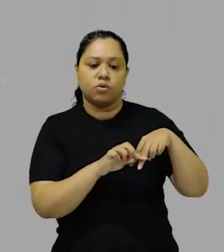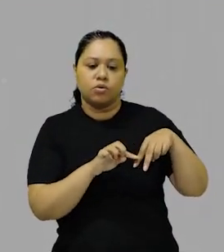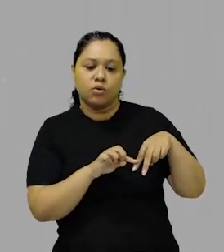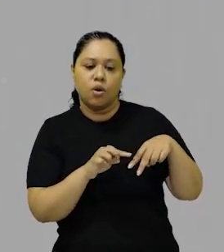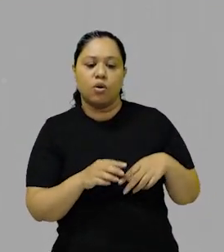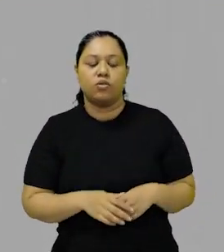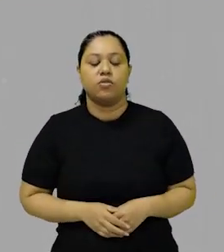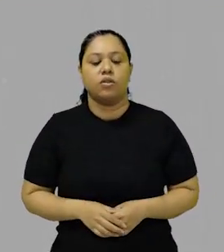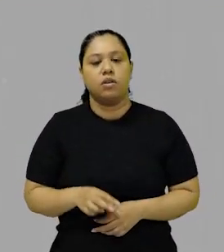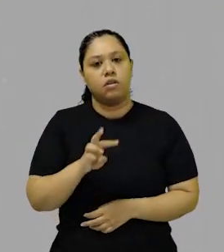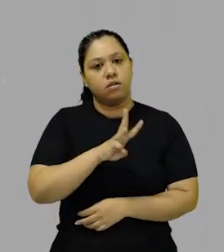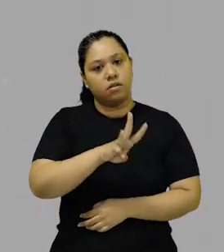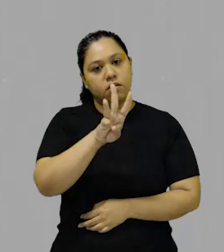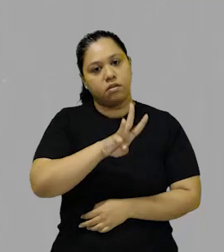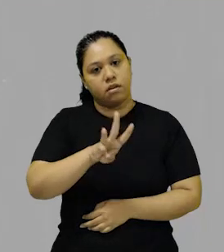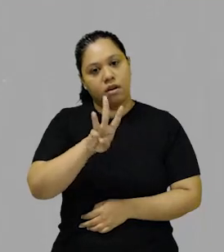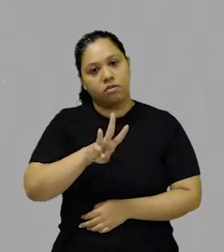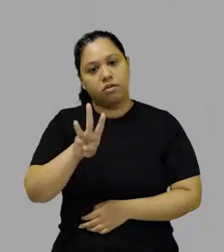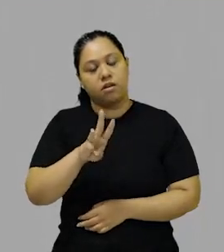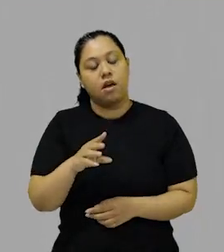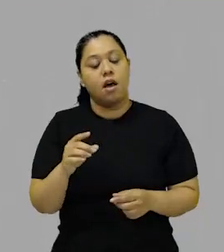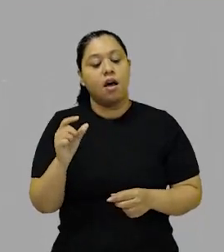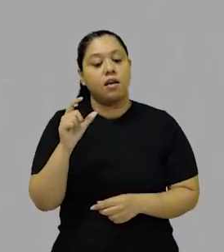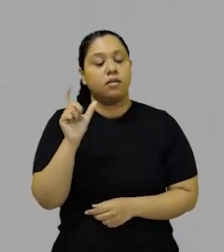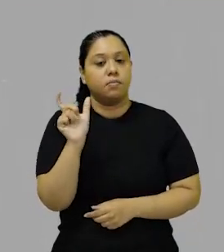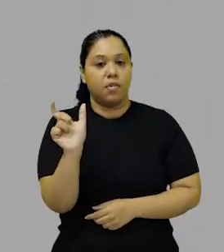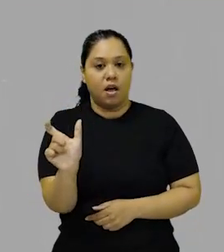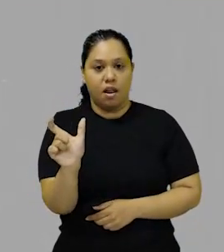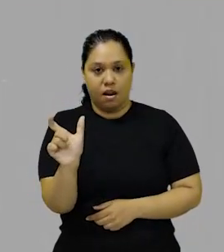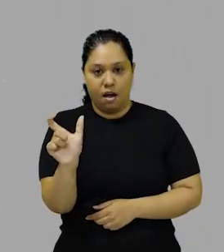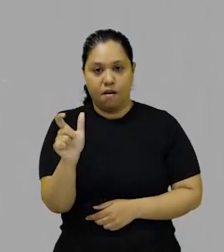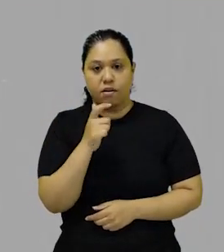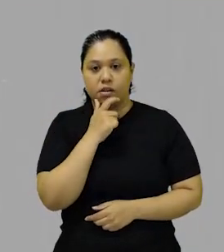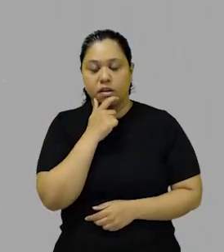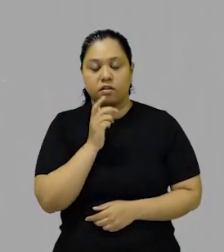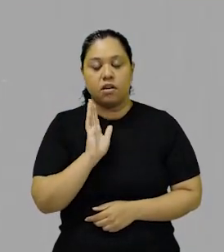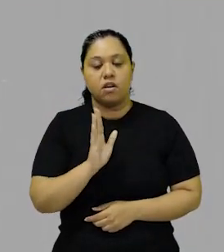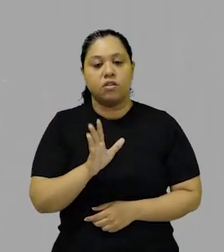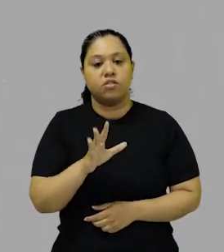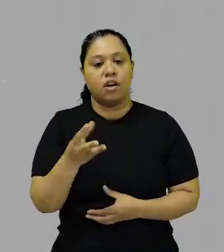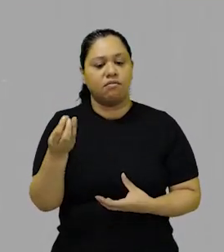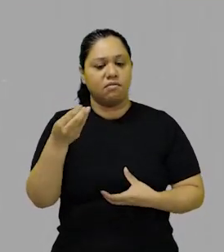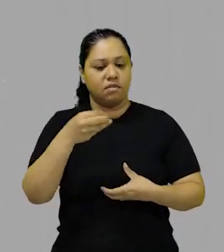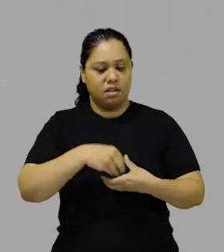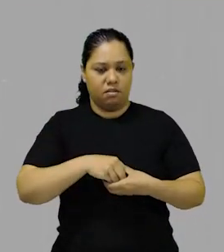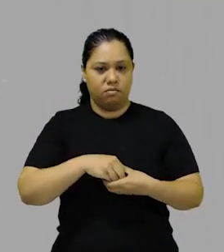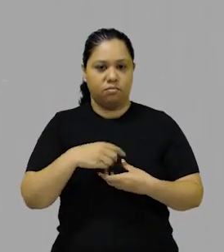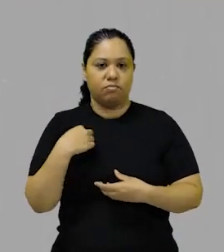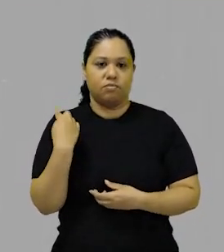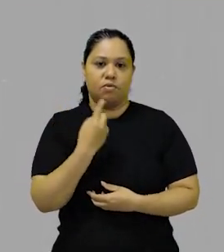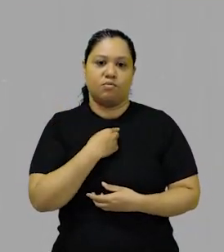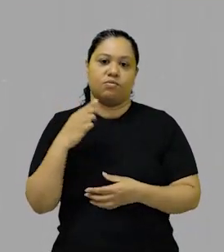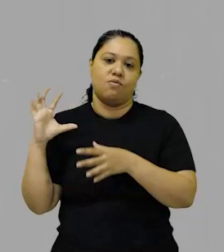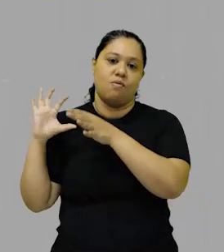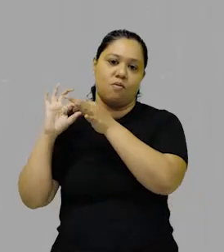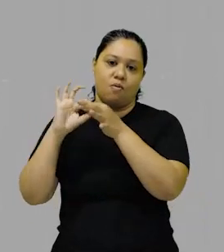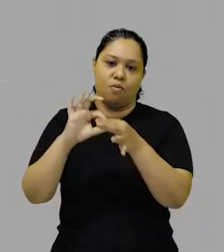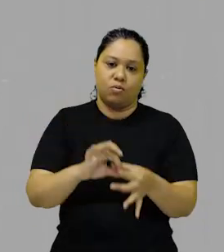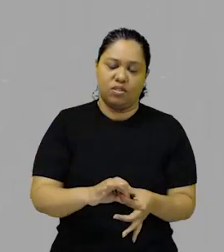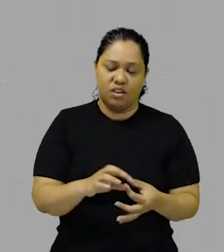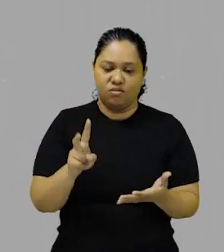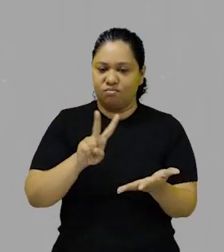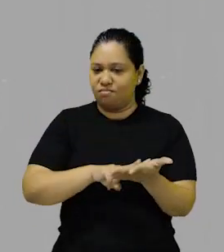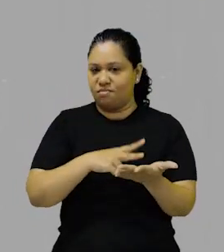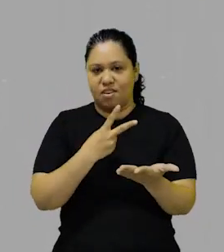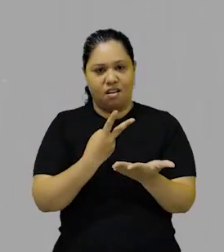todas essas palavras que estão em inglês, elas já foram absorvidas pelo nosso contexto. Muitas vezes, a gente nem